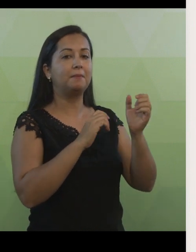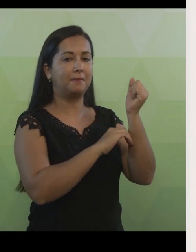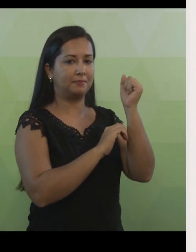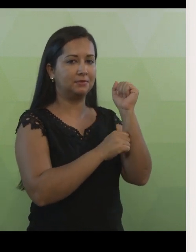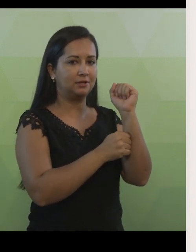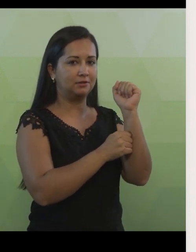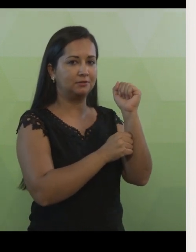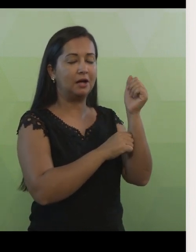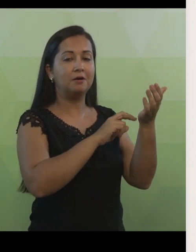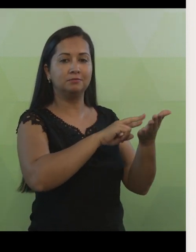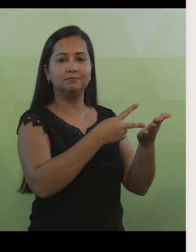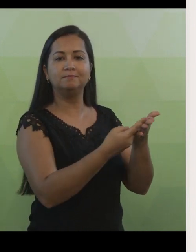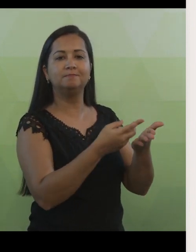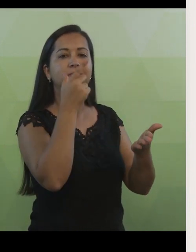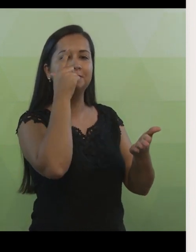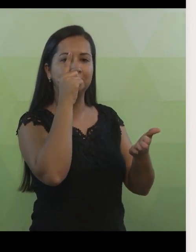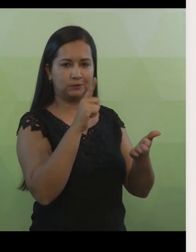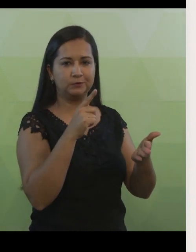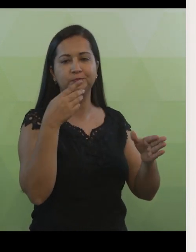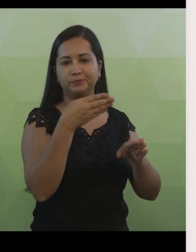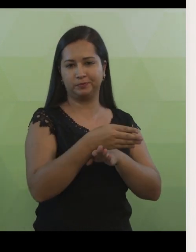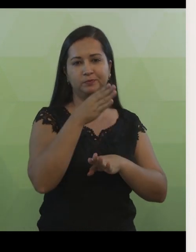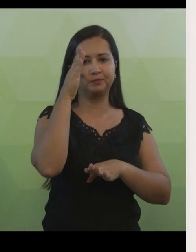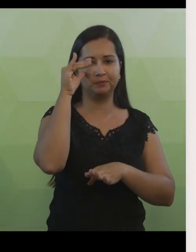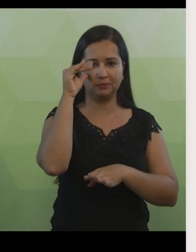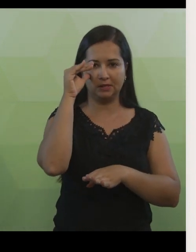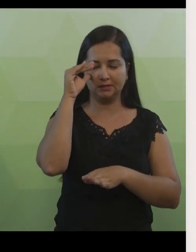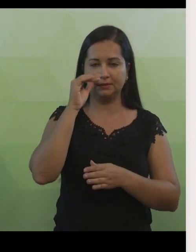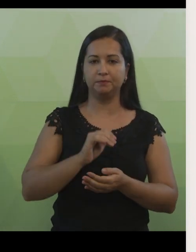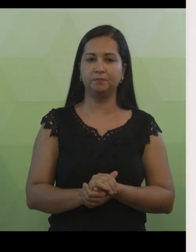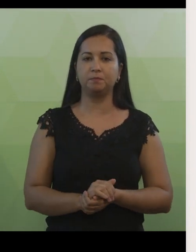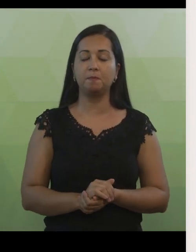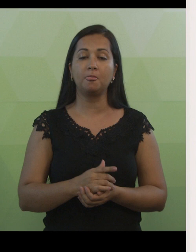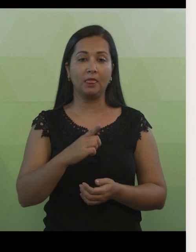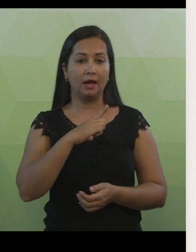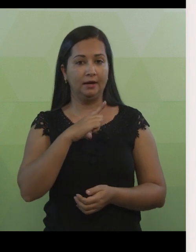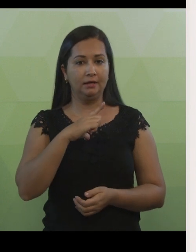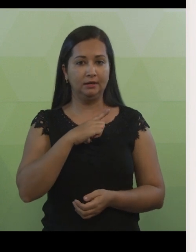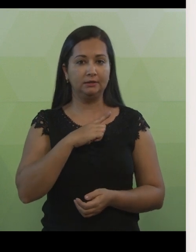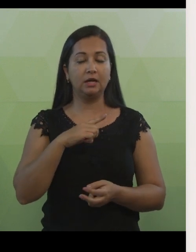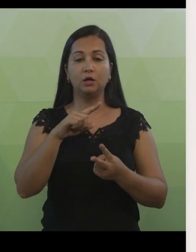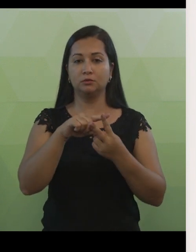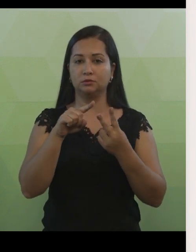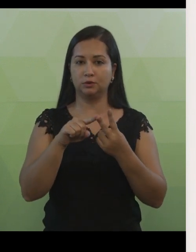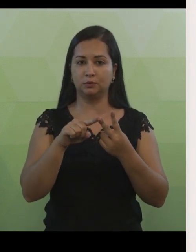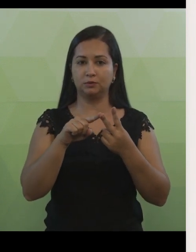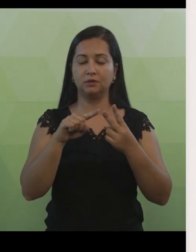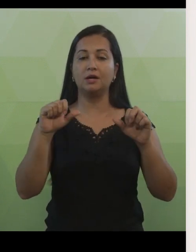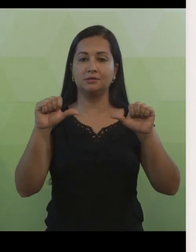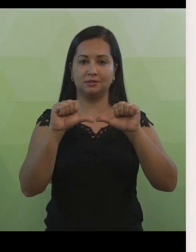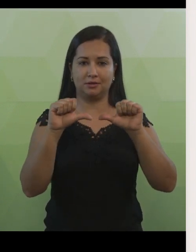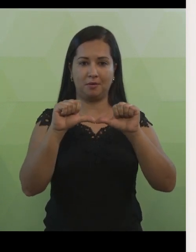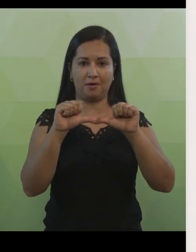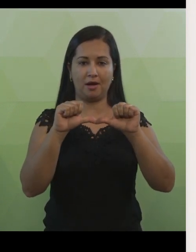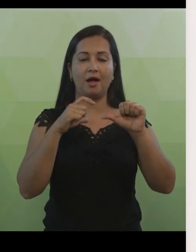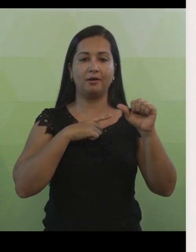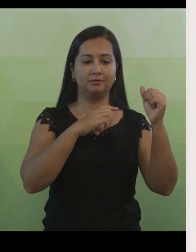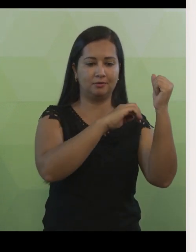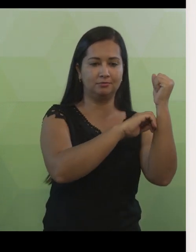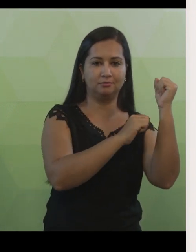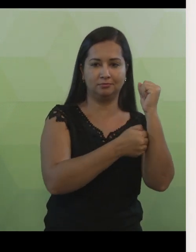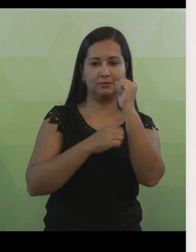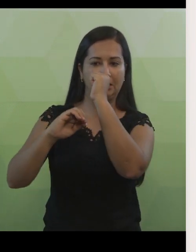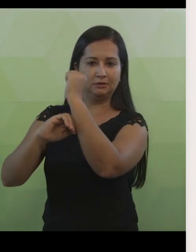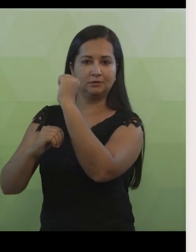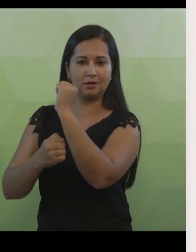original. Basicamente, existem dois tipos de criptografia: a simétrica, que utiliza uma mesma chave para codificar e decodificar a